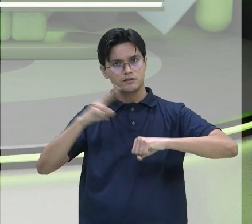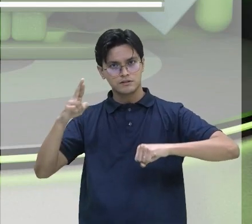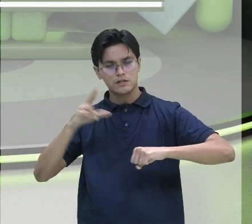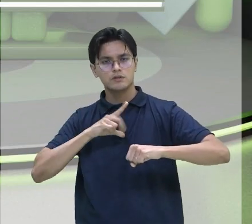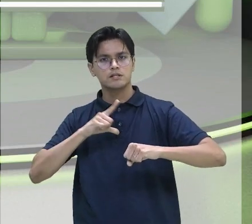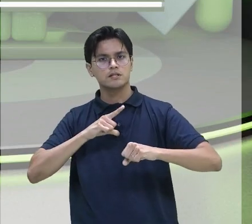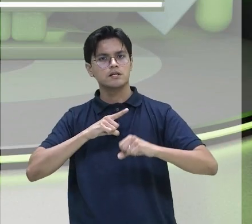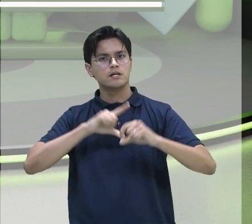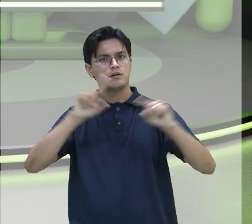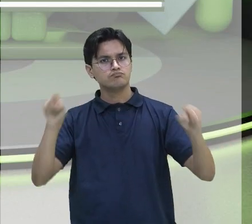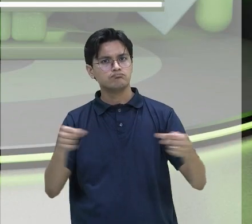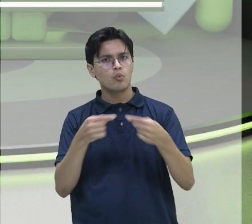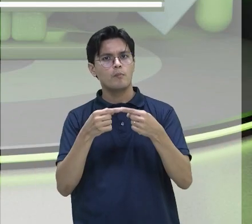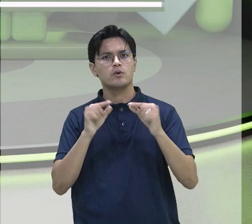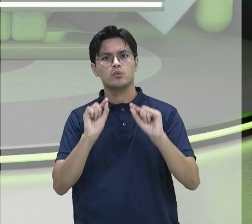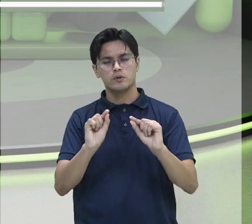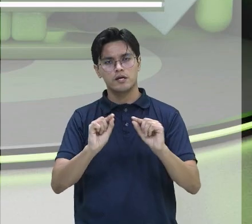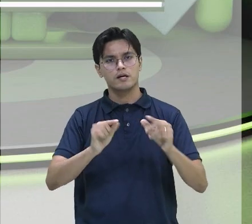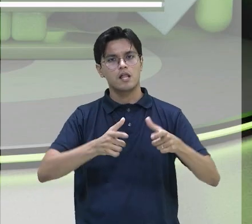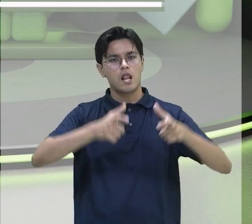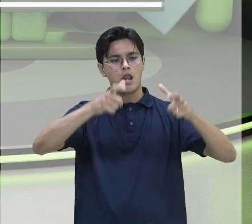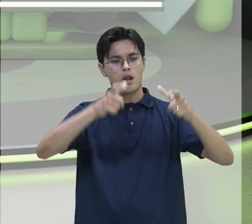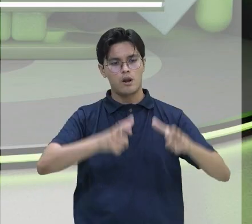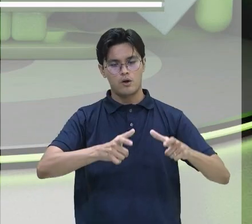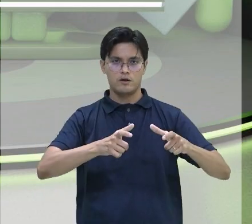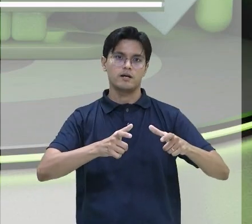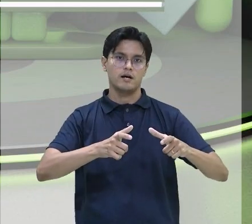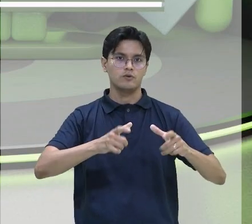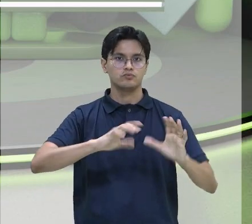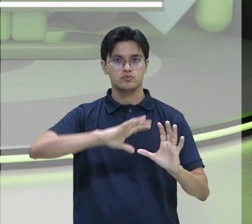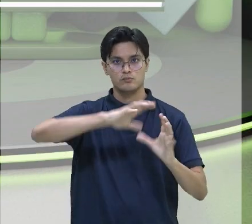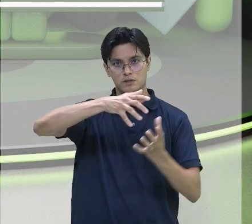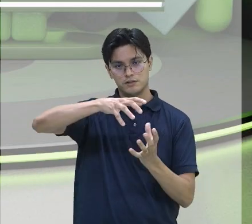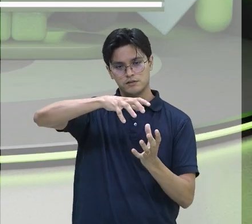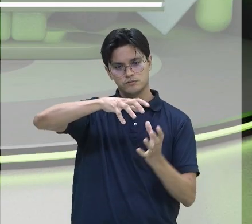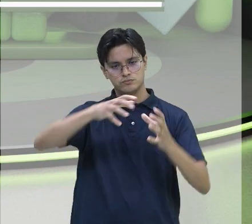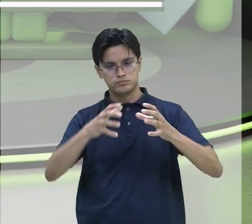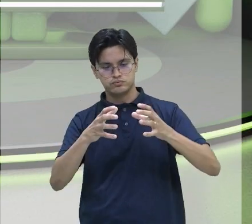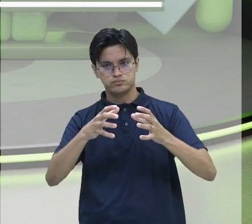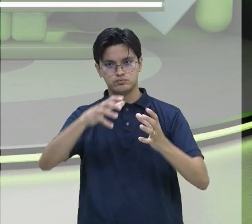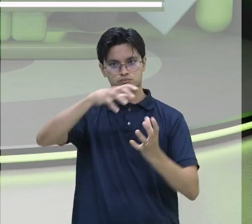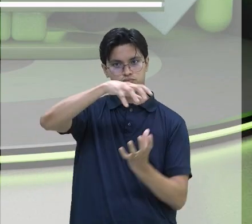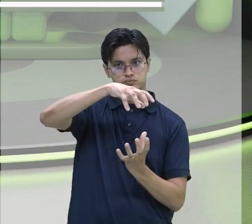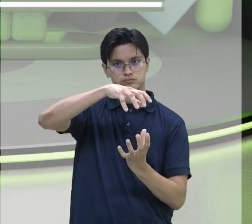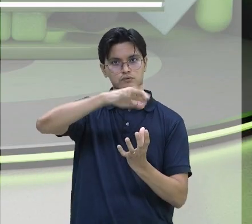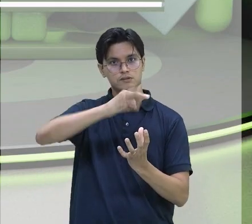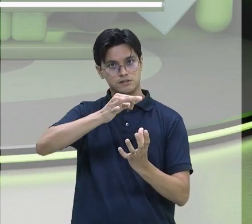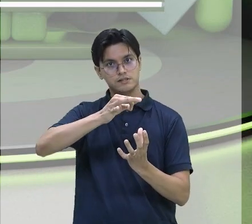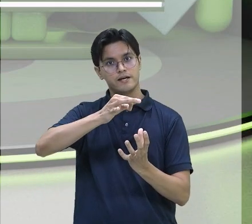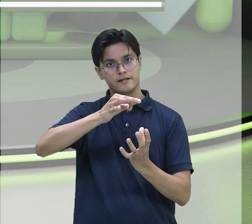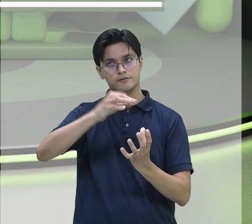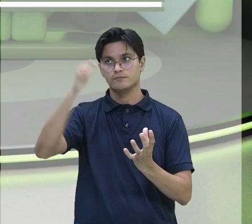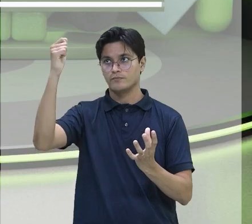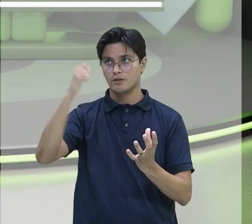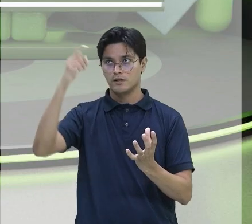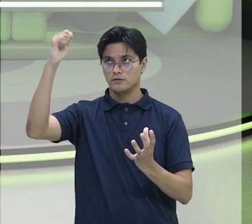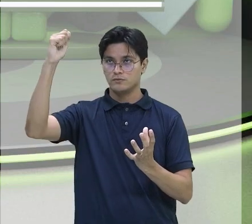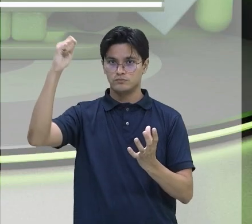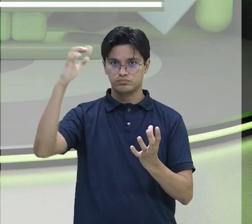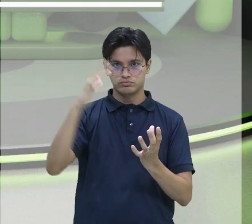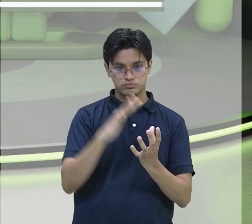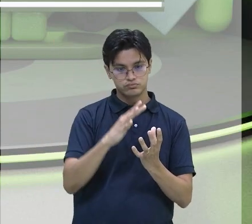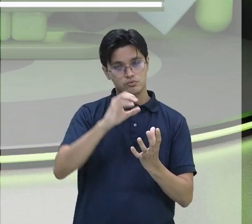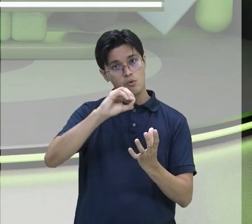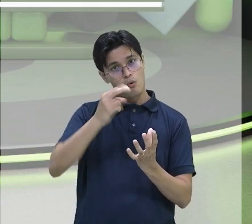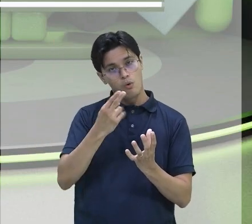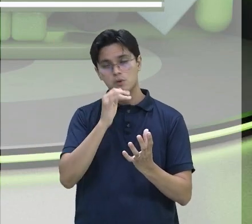associada a quê? A posição do nosso planeta, a região, né, da posição do nosso planeta. Então, por isso que